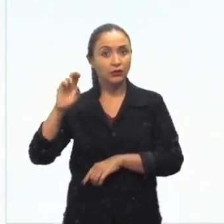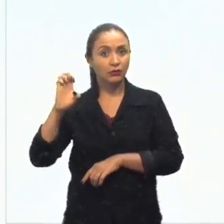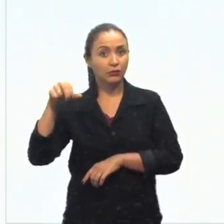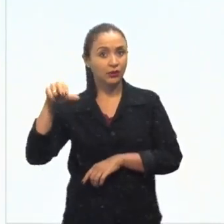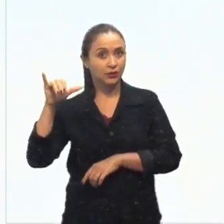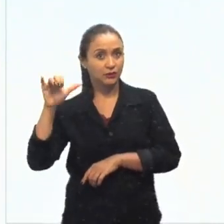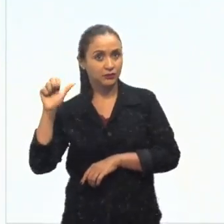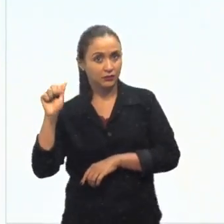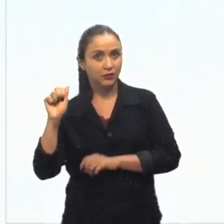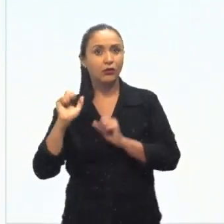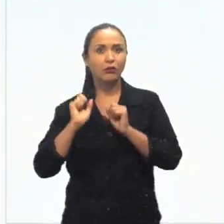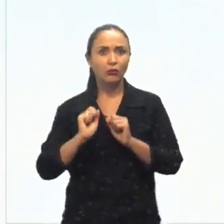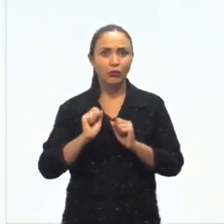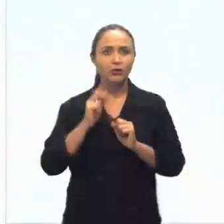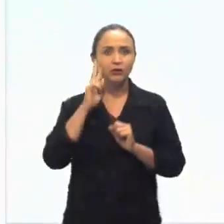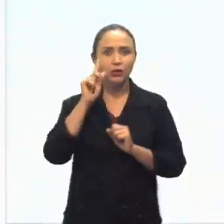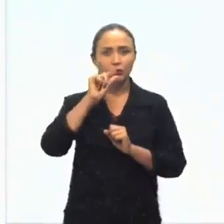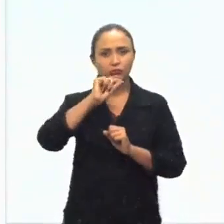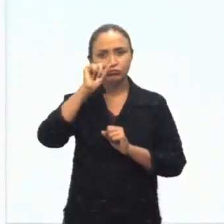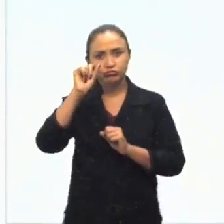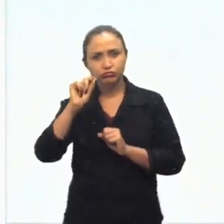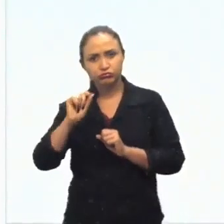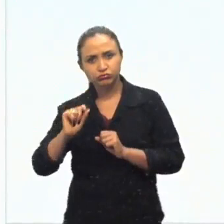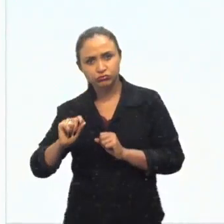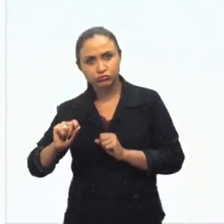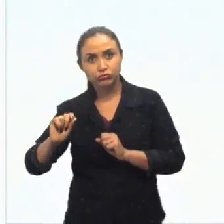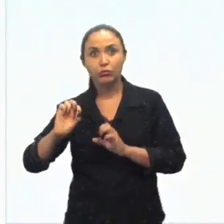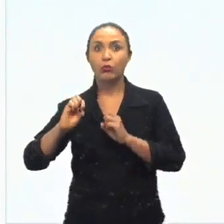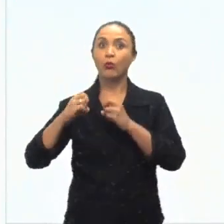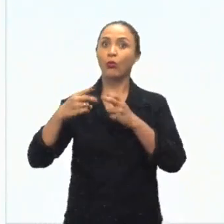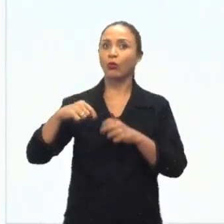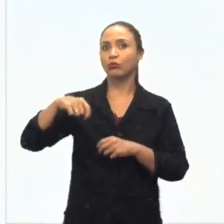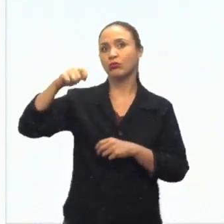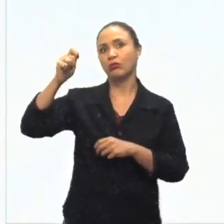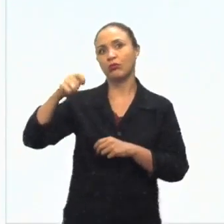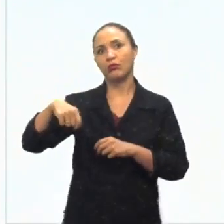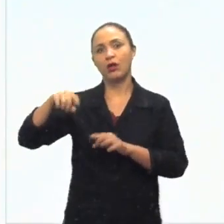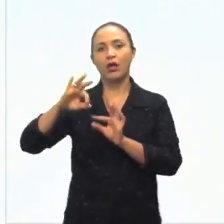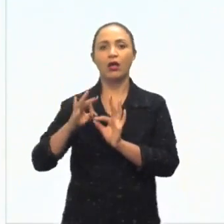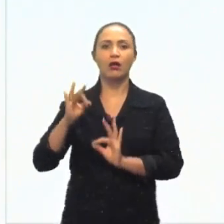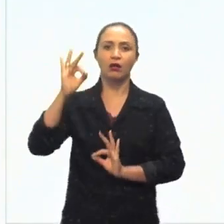baixa, ou o sinal é uma frequência alta.